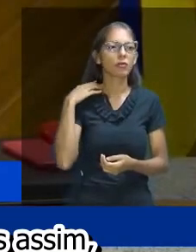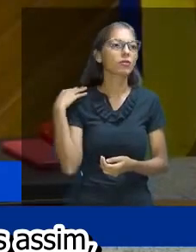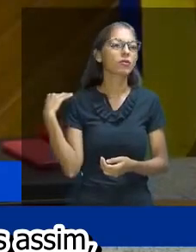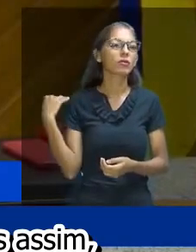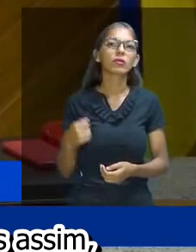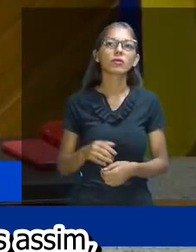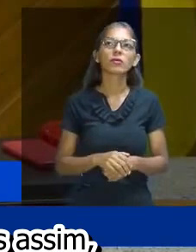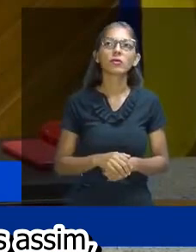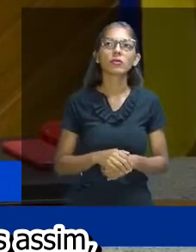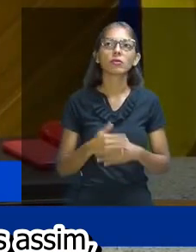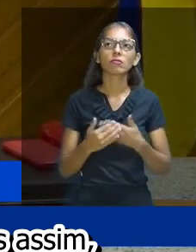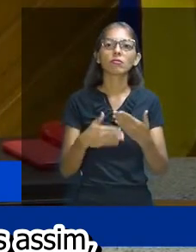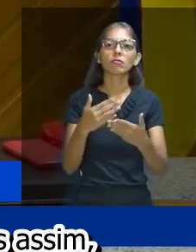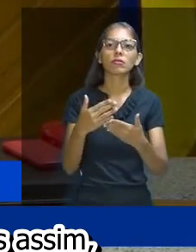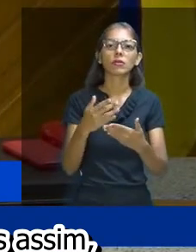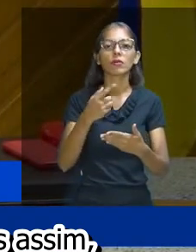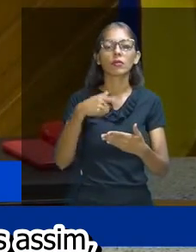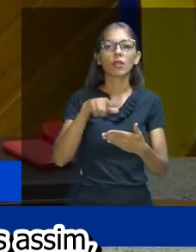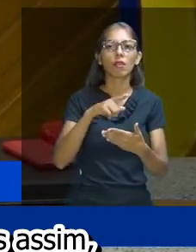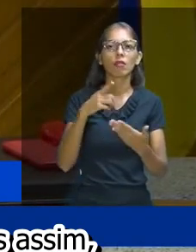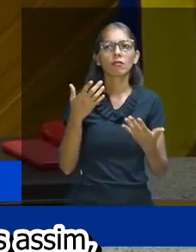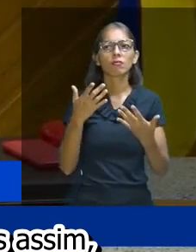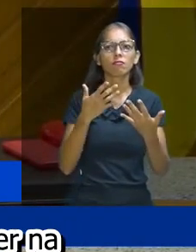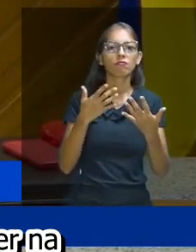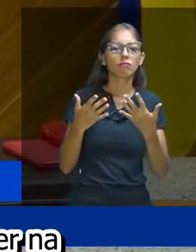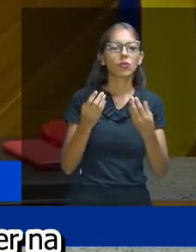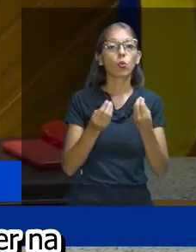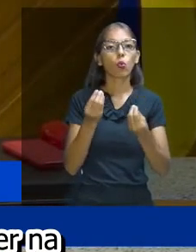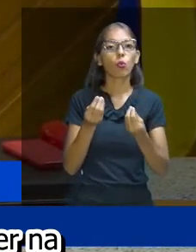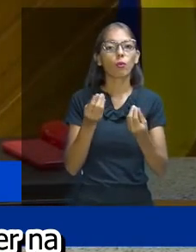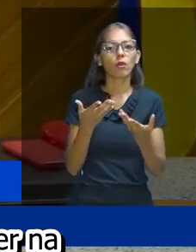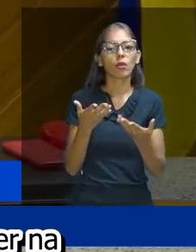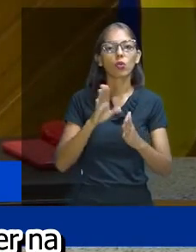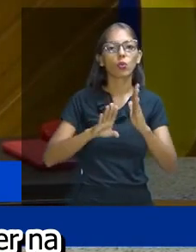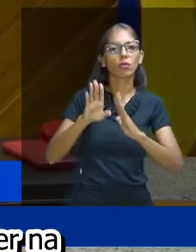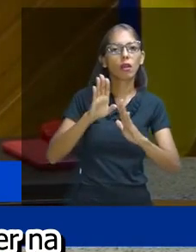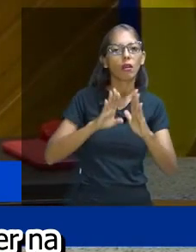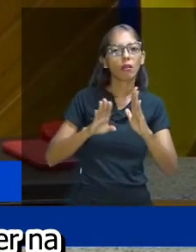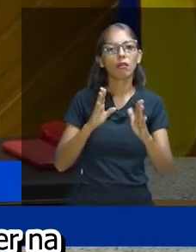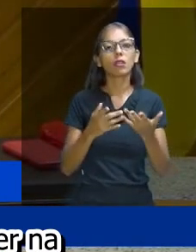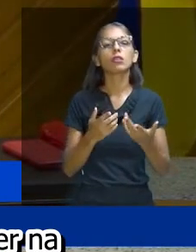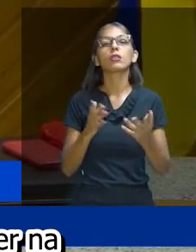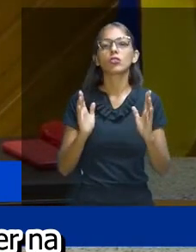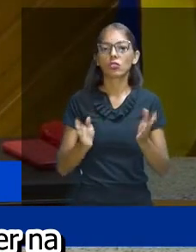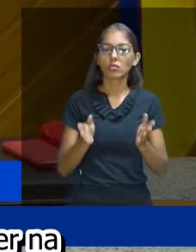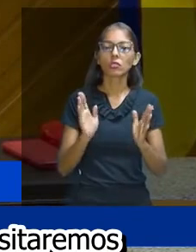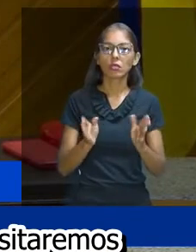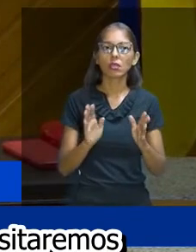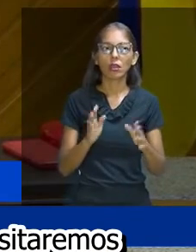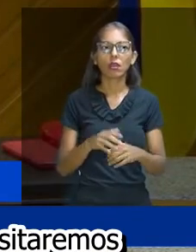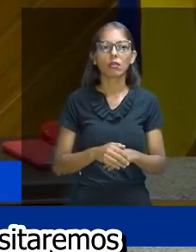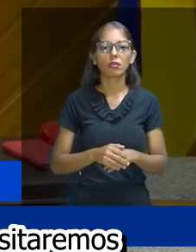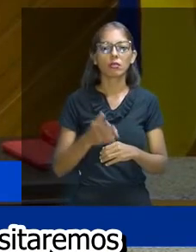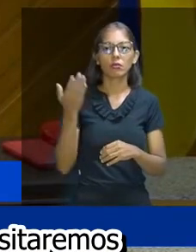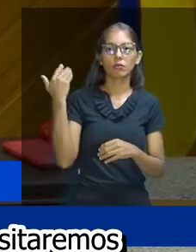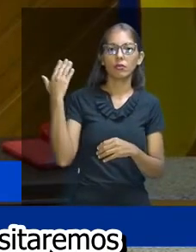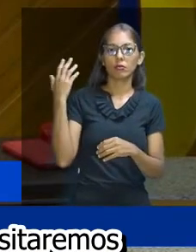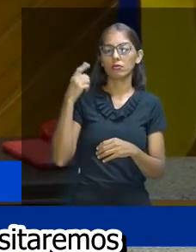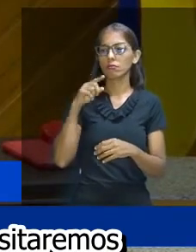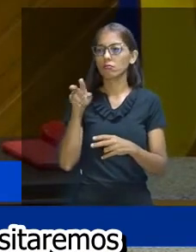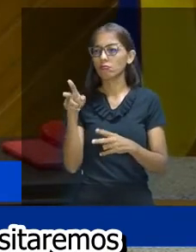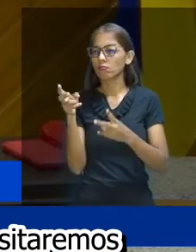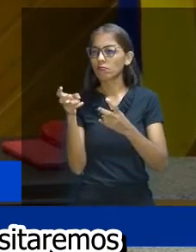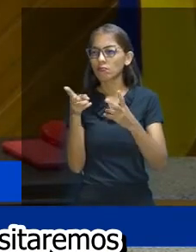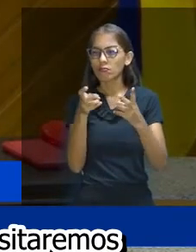mais foco no desembargador João Lages, presidente do TRE. Como aquelas que nós fomos acostumados a ver na época